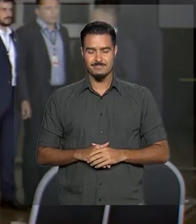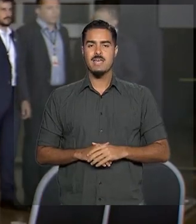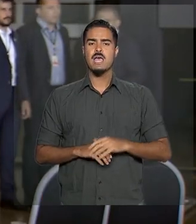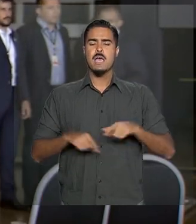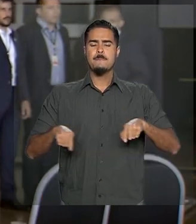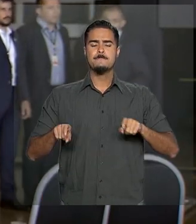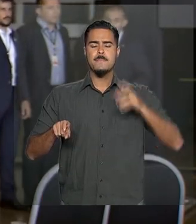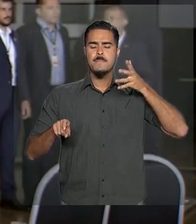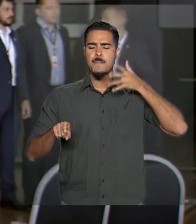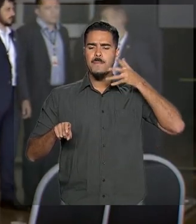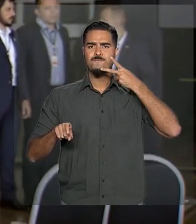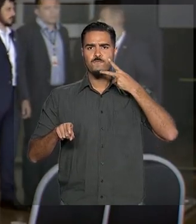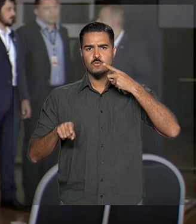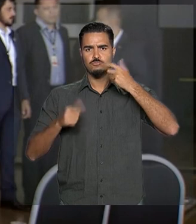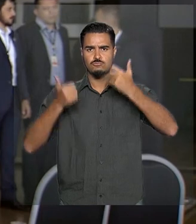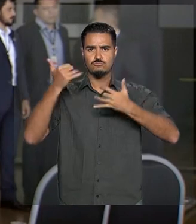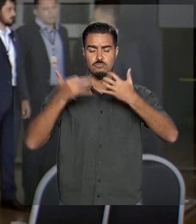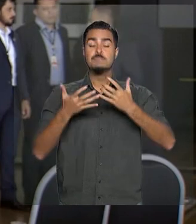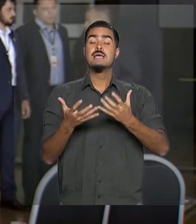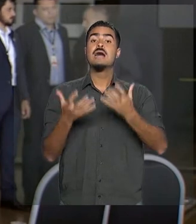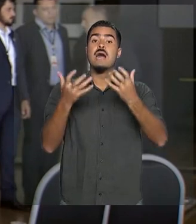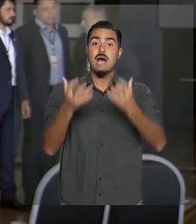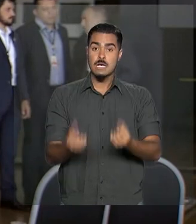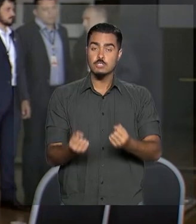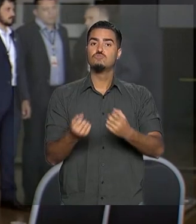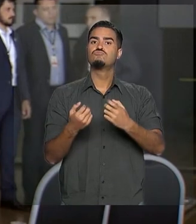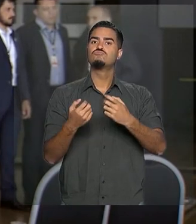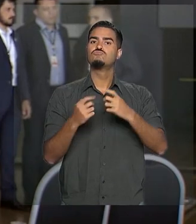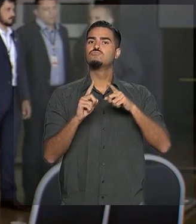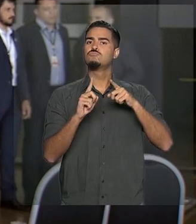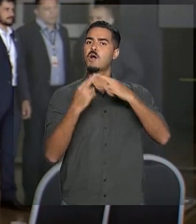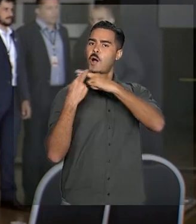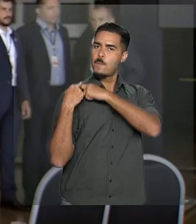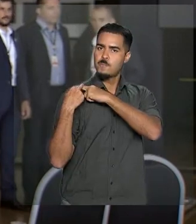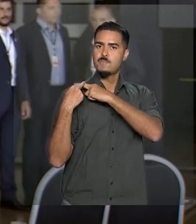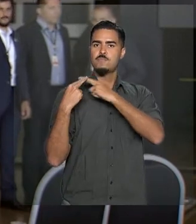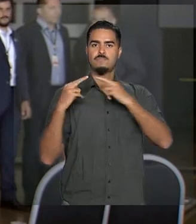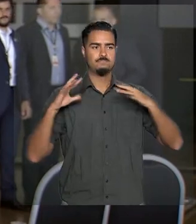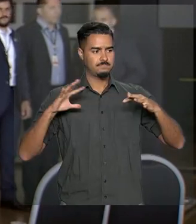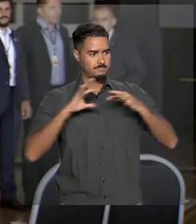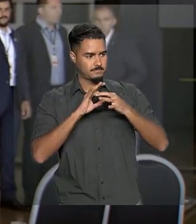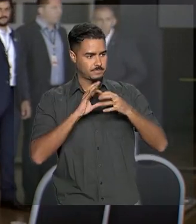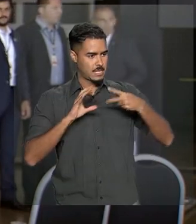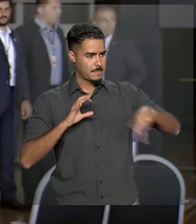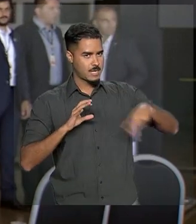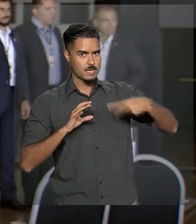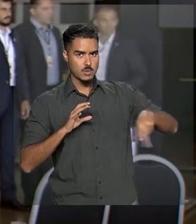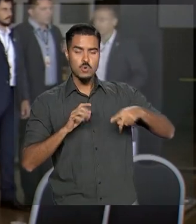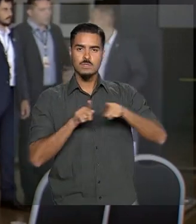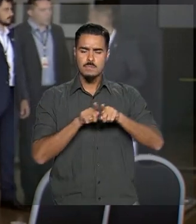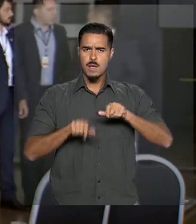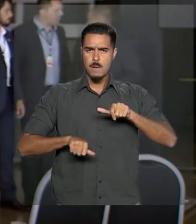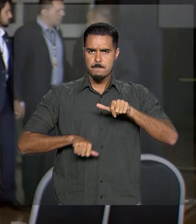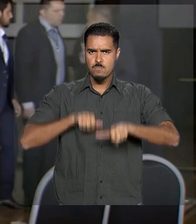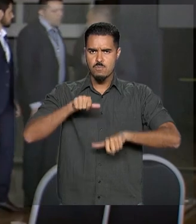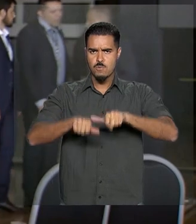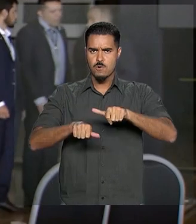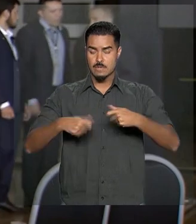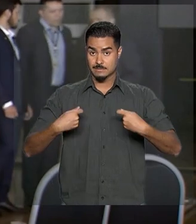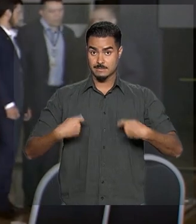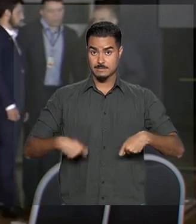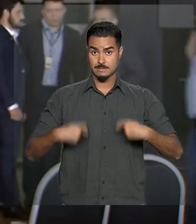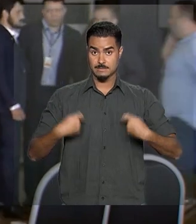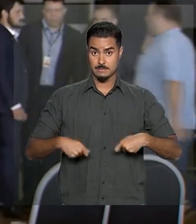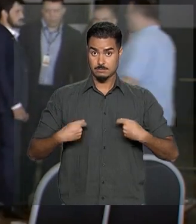posse, ele disse que aceitou essa missão de estreitar os laços com o Paraguai e ainda realizar as mudanças